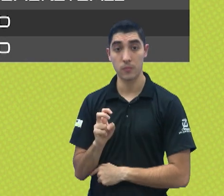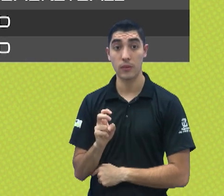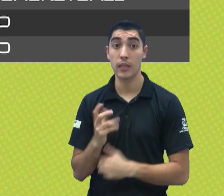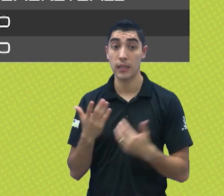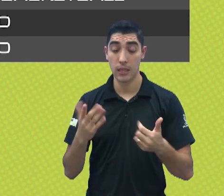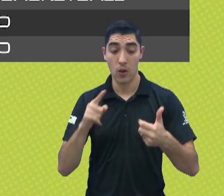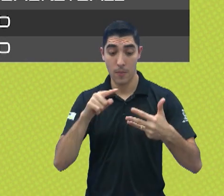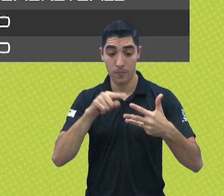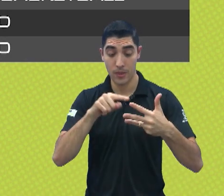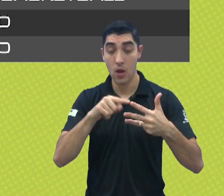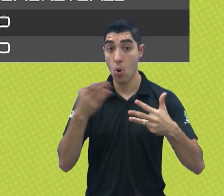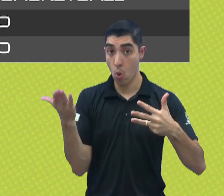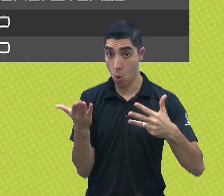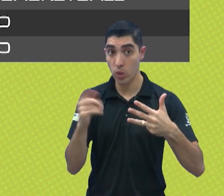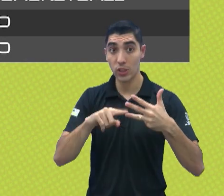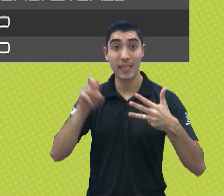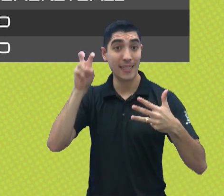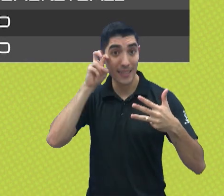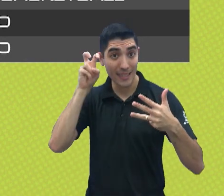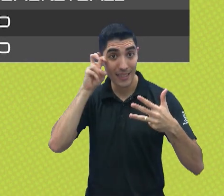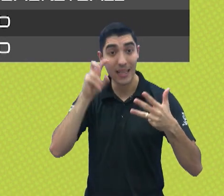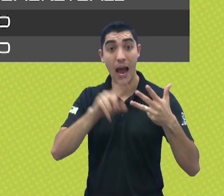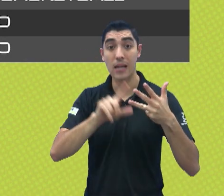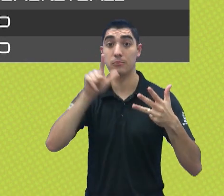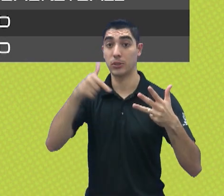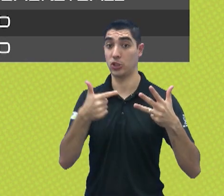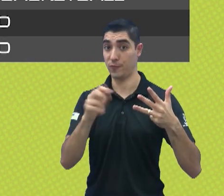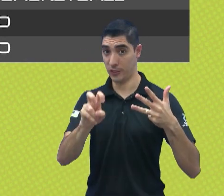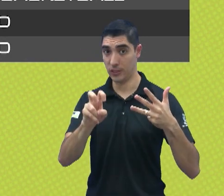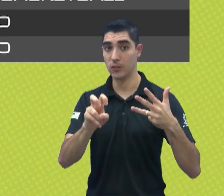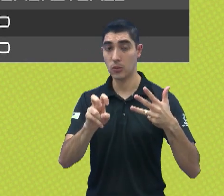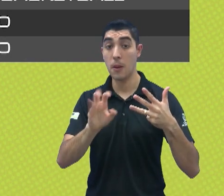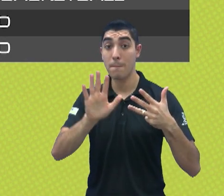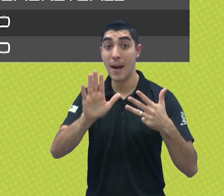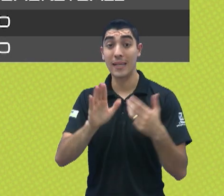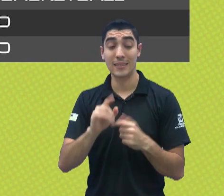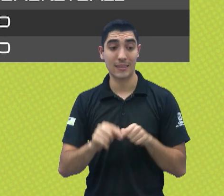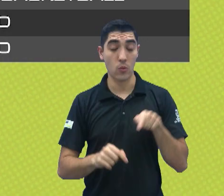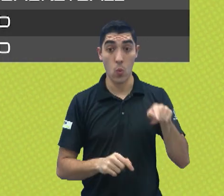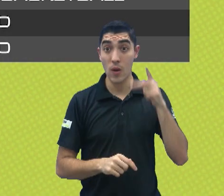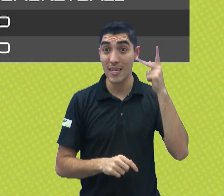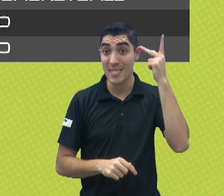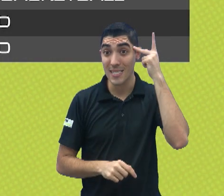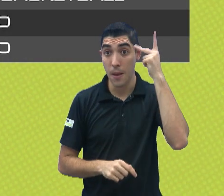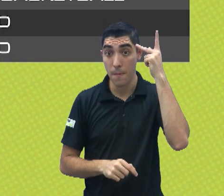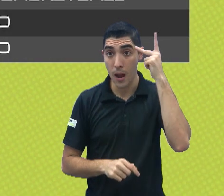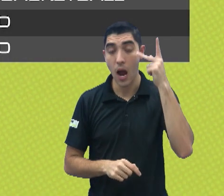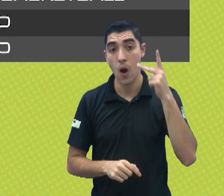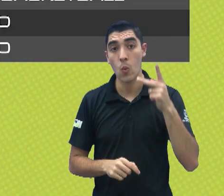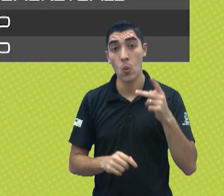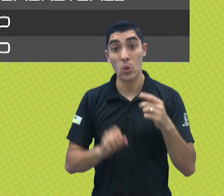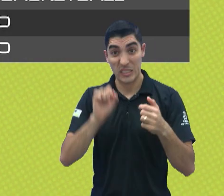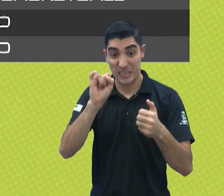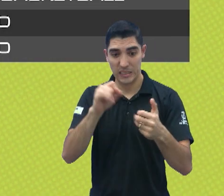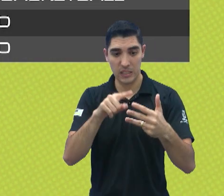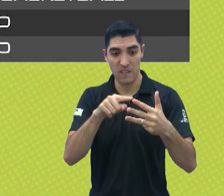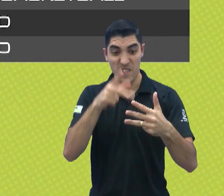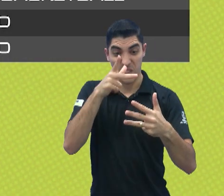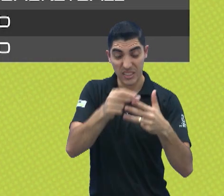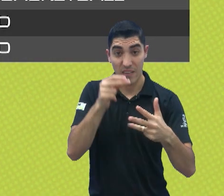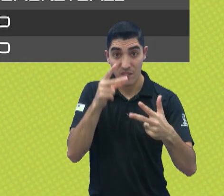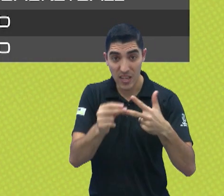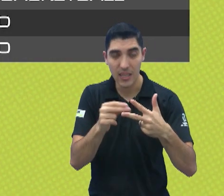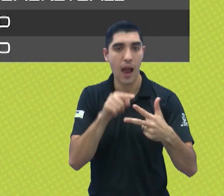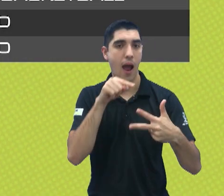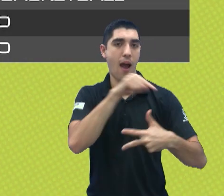aconteça o jogo do dia 28. Mas nesse momento, somente o São Paulo pode fechar a série na quinta-feira, varrendo a equipe do São José se